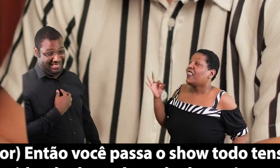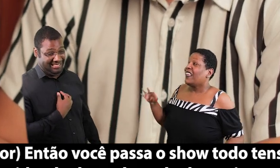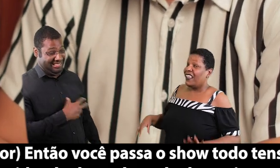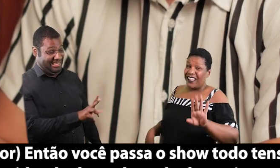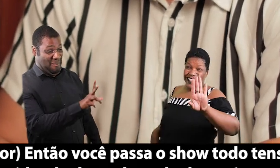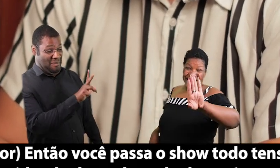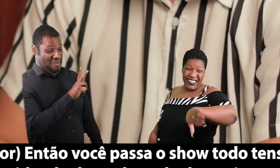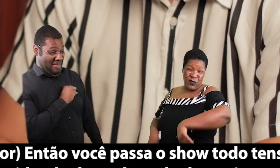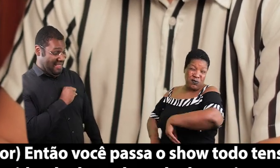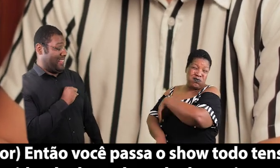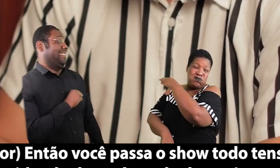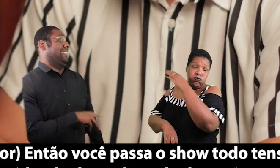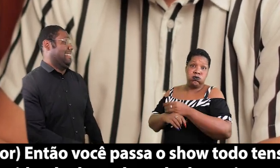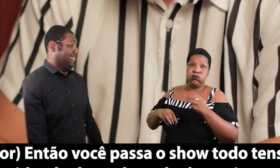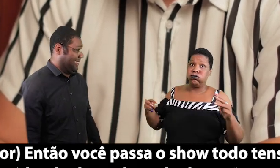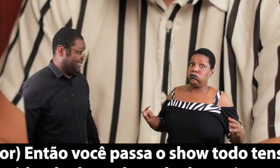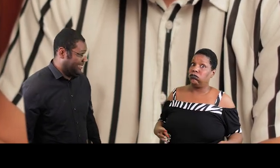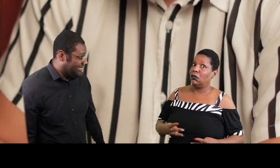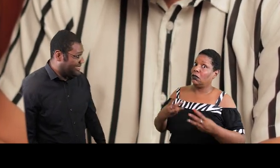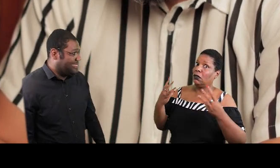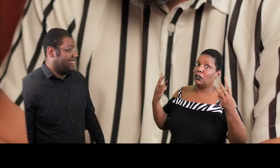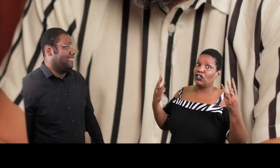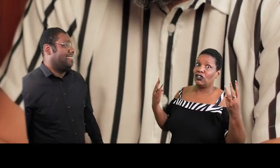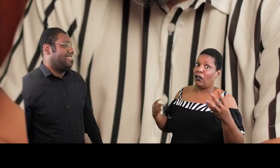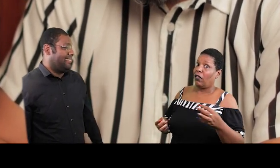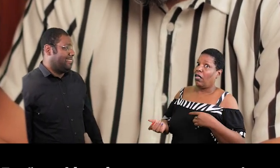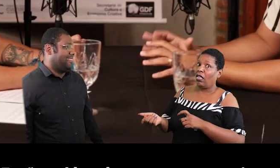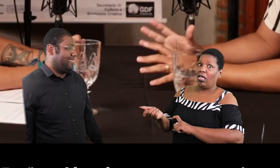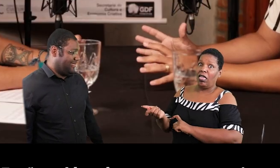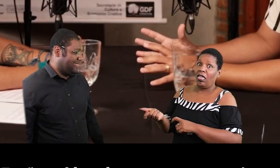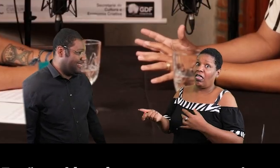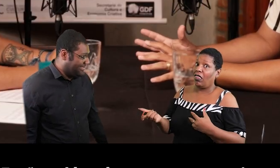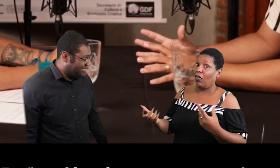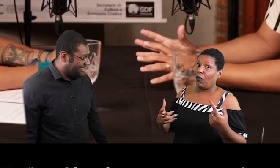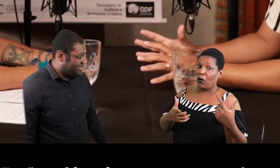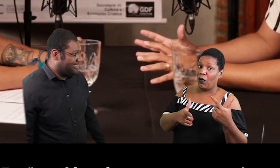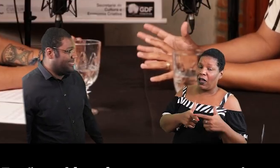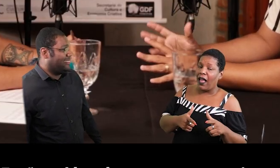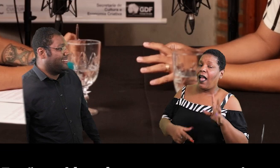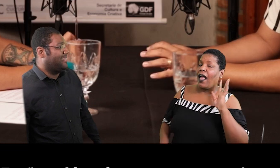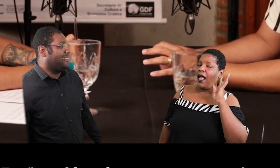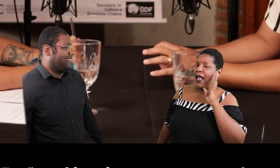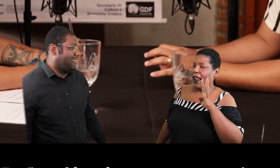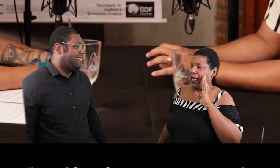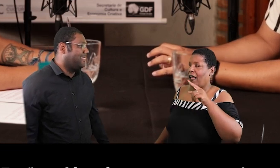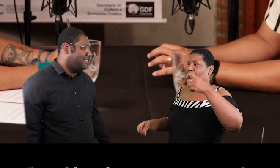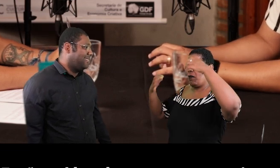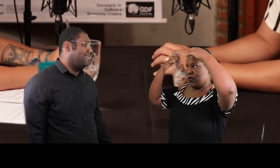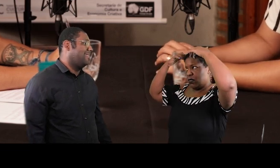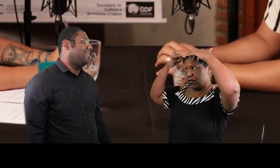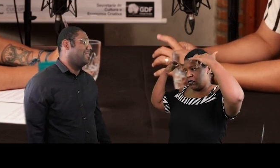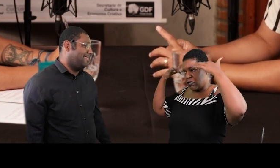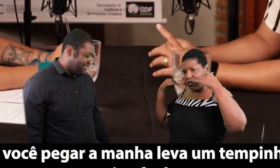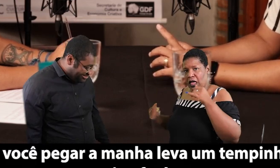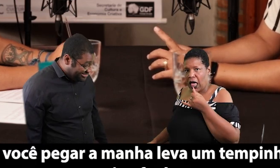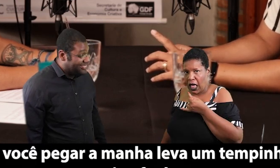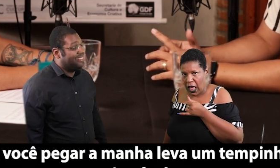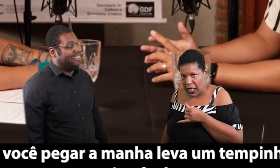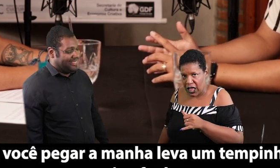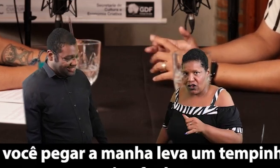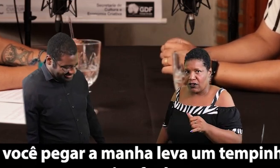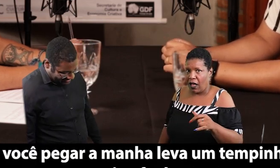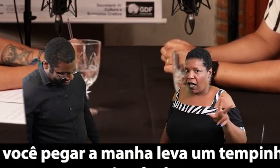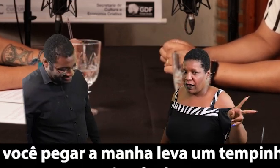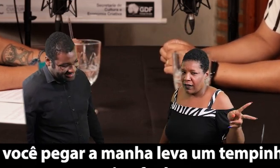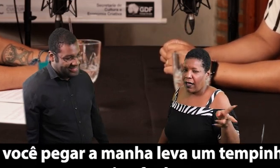show todo tenso, cuidando de um bocado de pepino. Então é legal, mas gasta energia. Uhum. E até você pegar